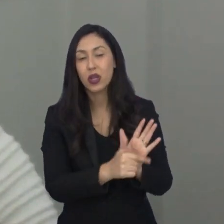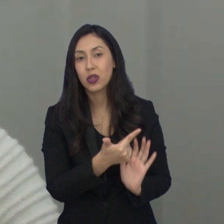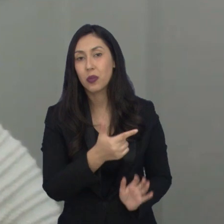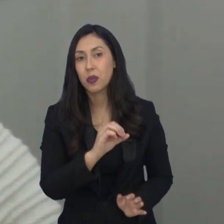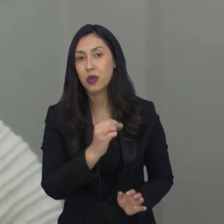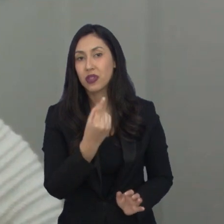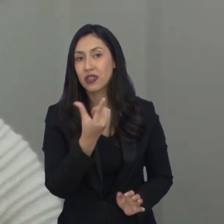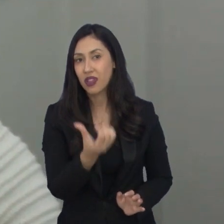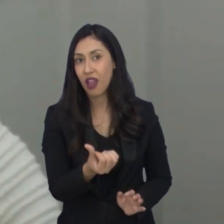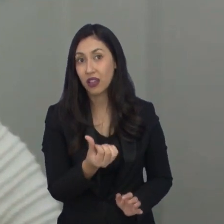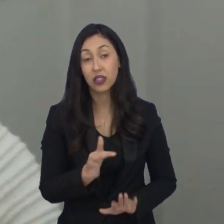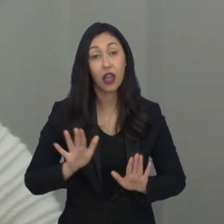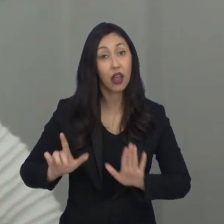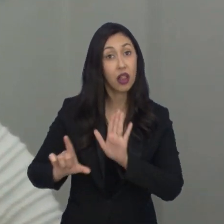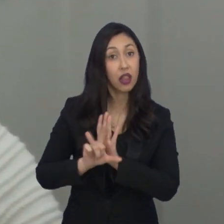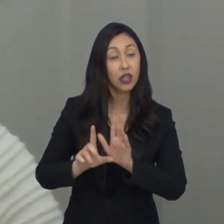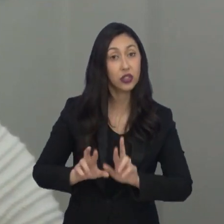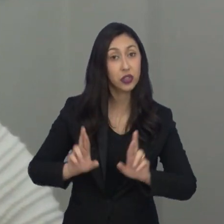lei.